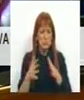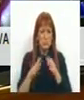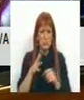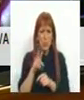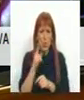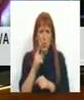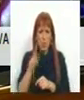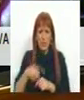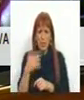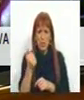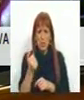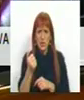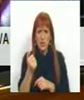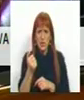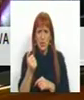de